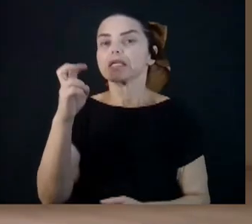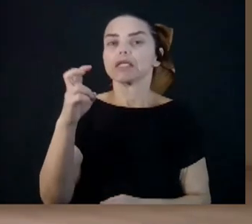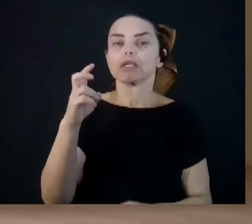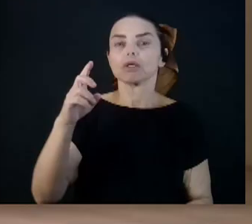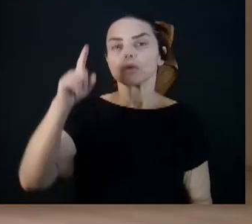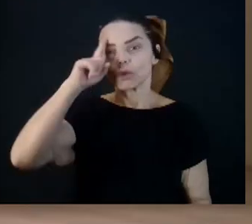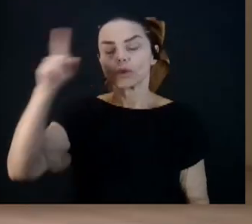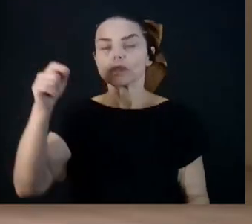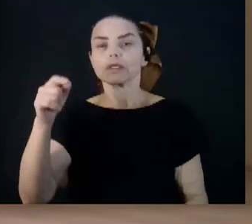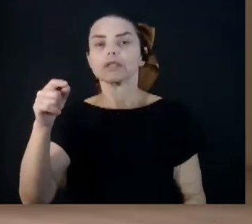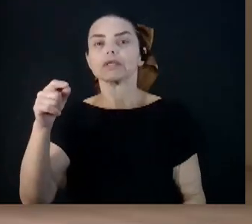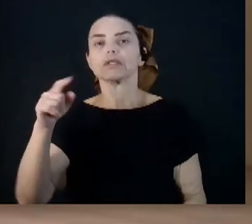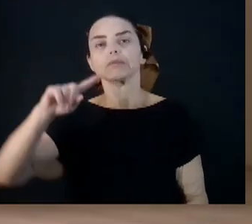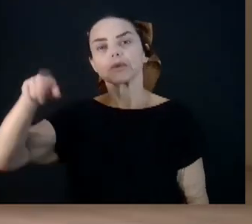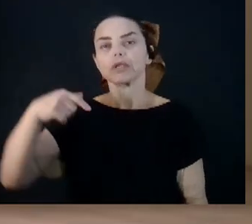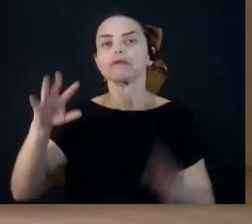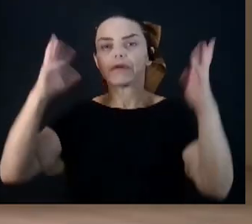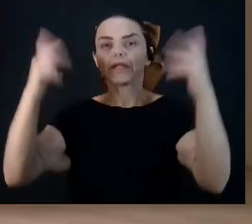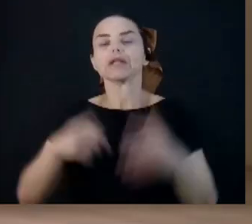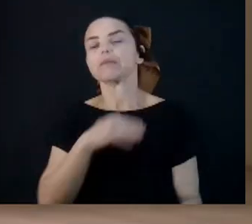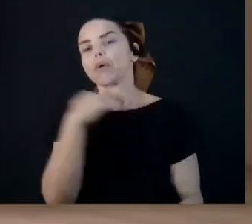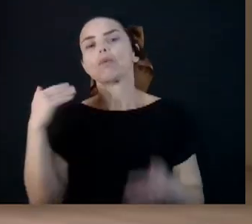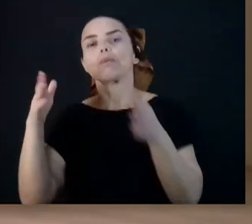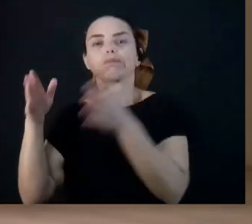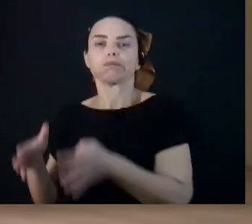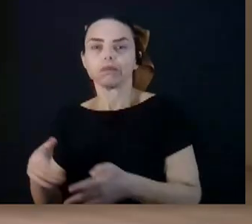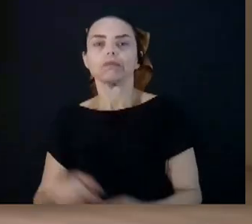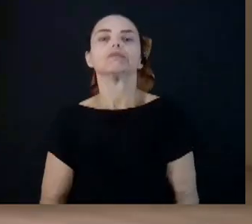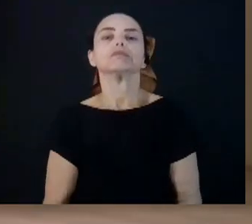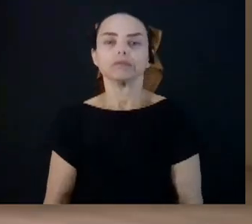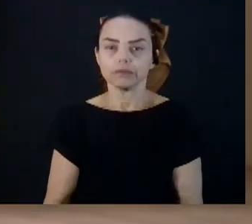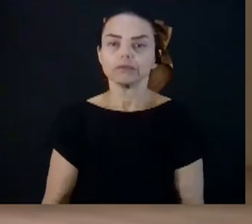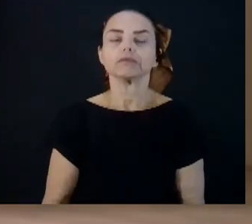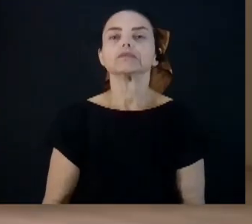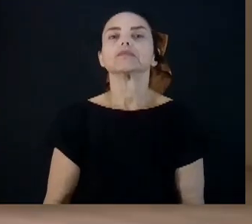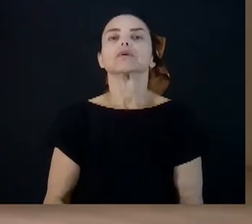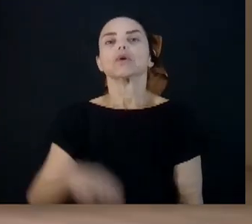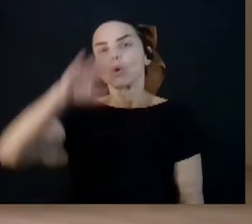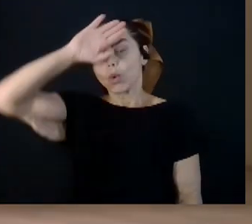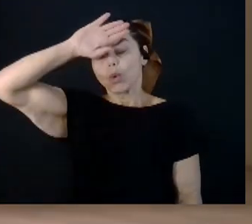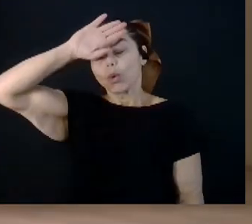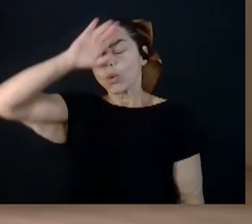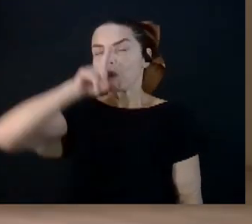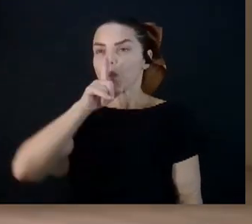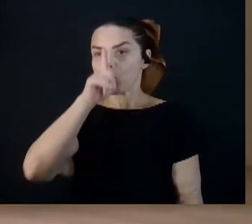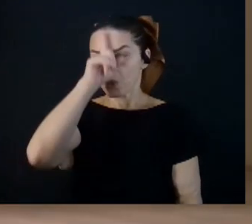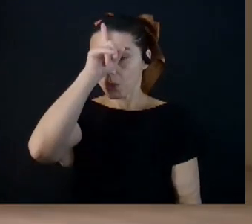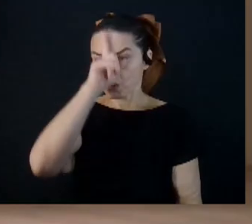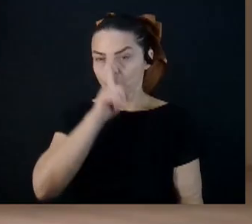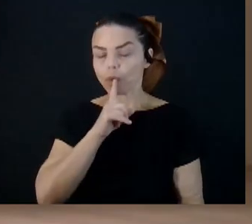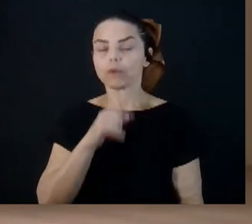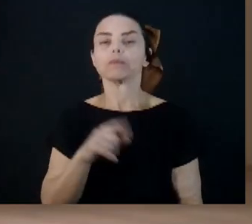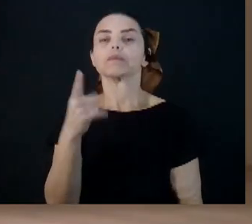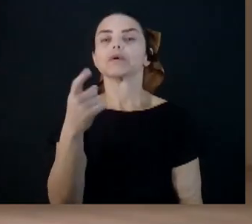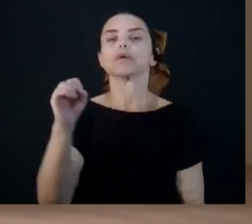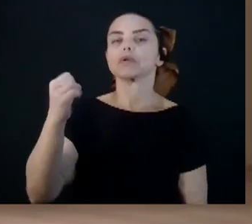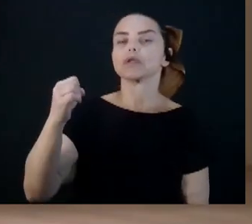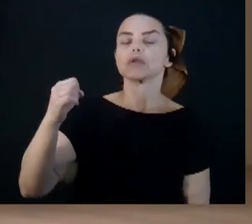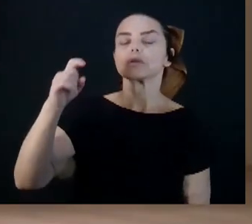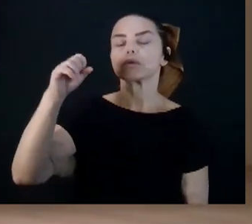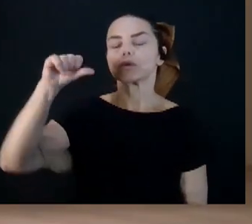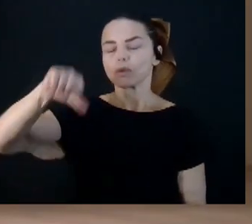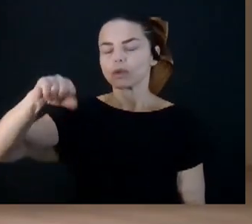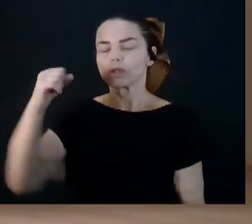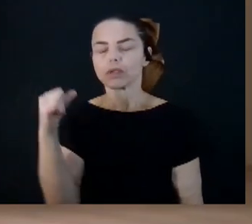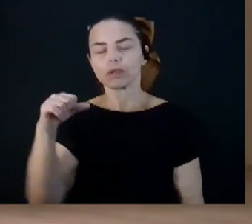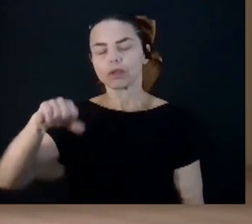sepultado. Ele morreu de febre amarela, em 1889. Né? Então, essas